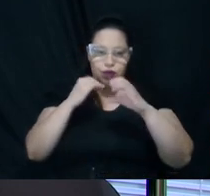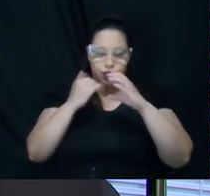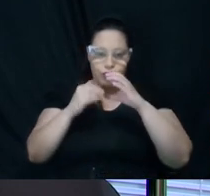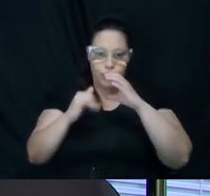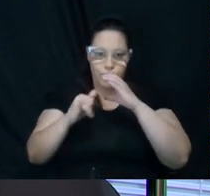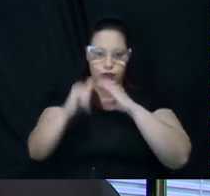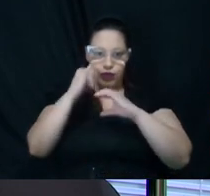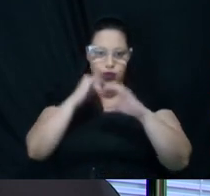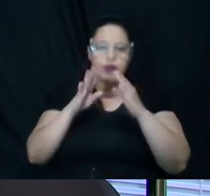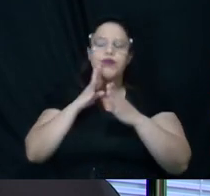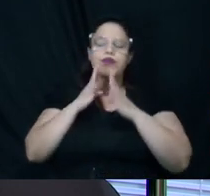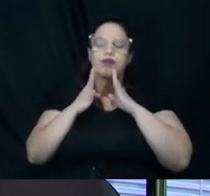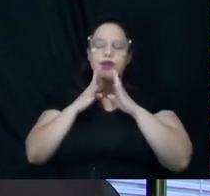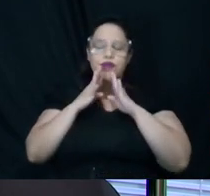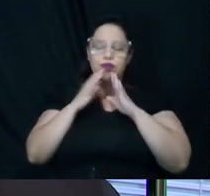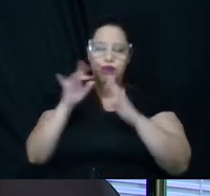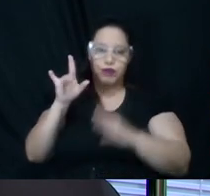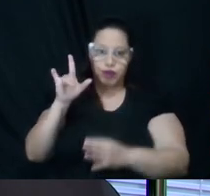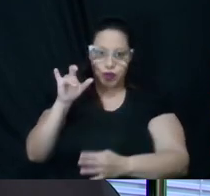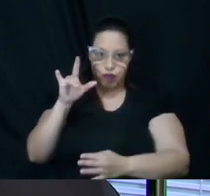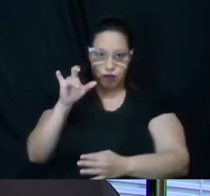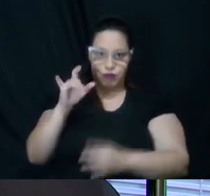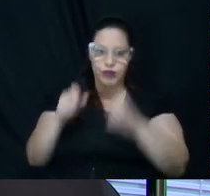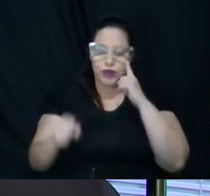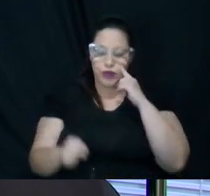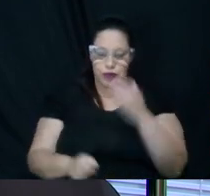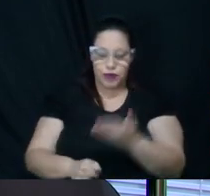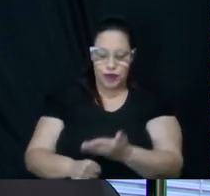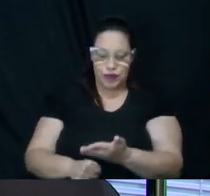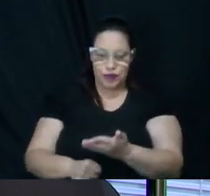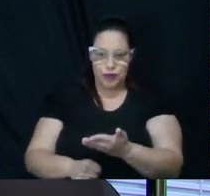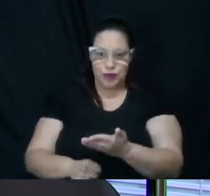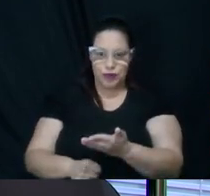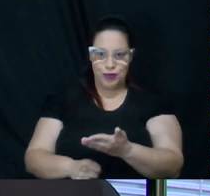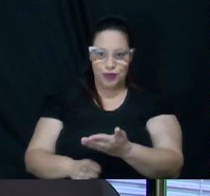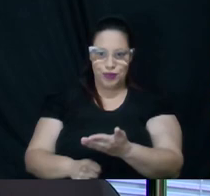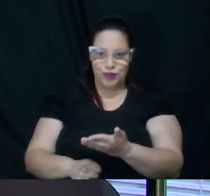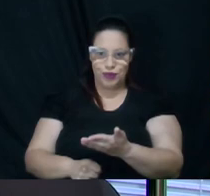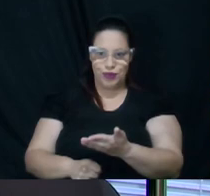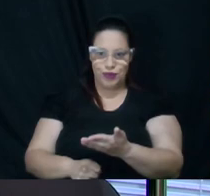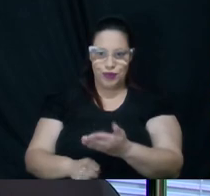no Instagram, TV Câmara Campinas, e também de acompanhar toda a